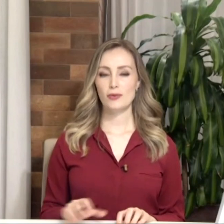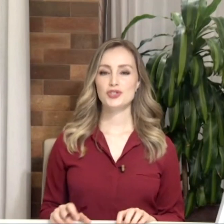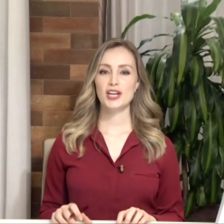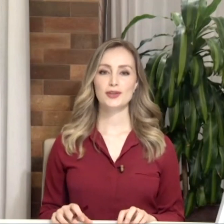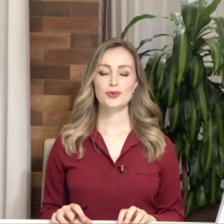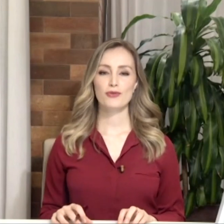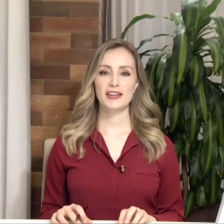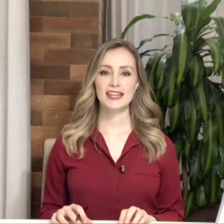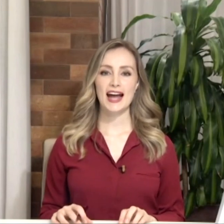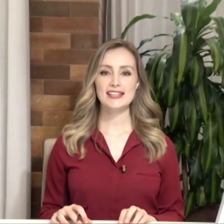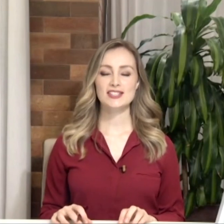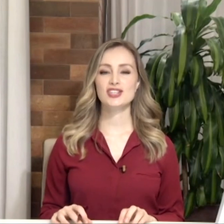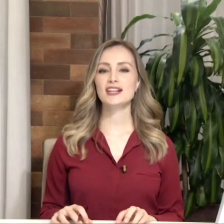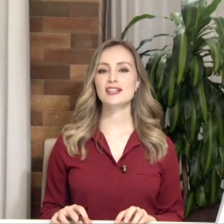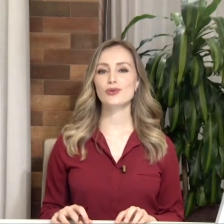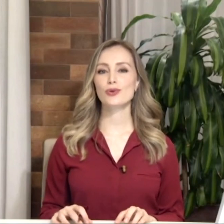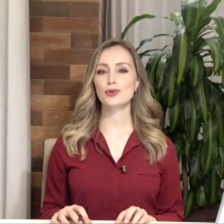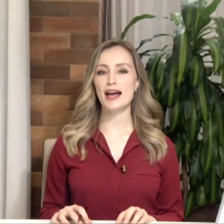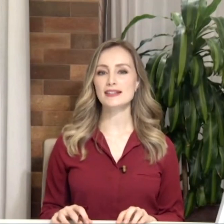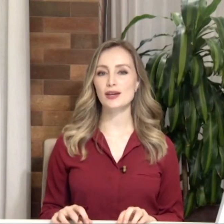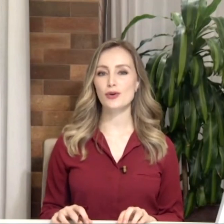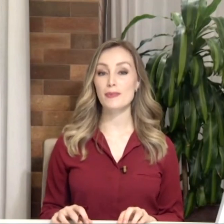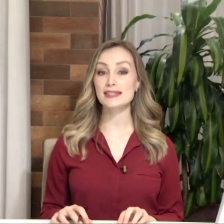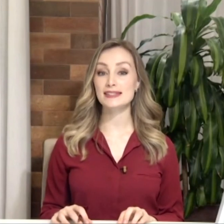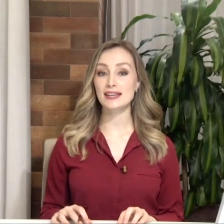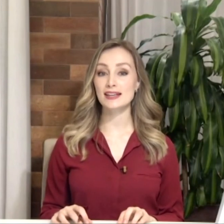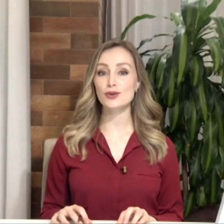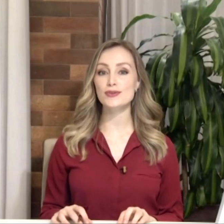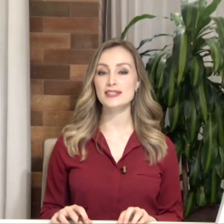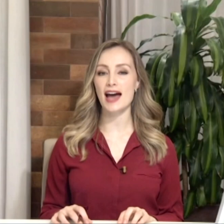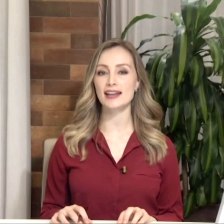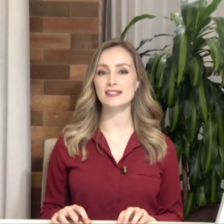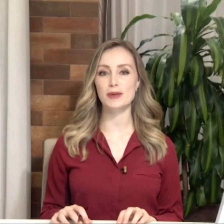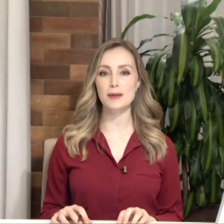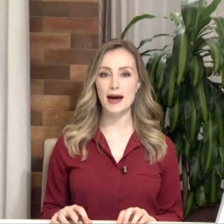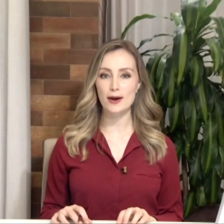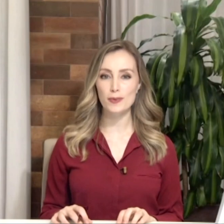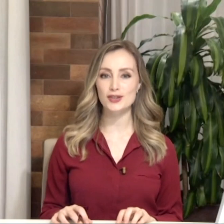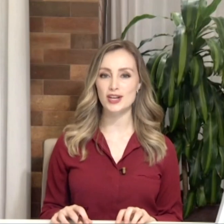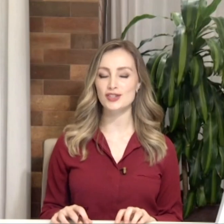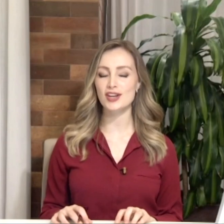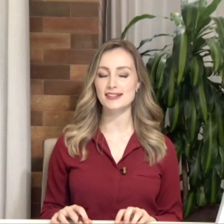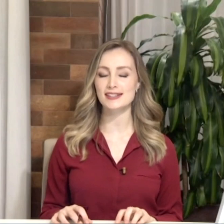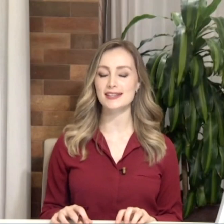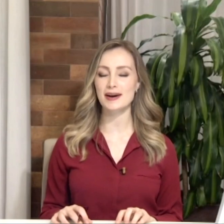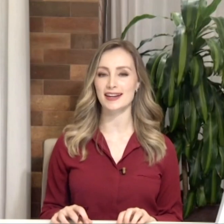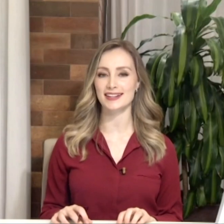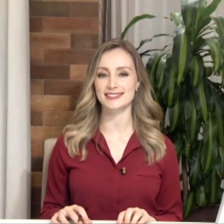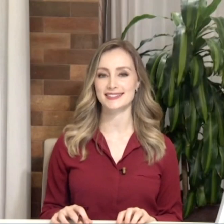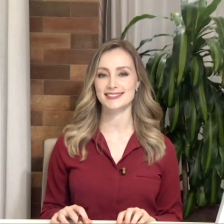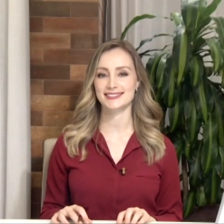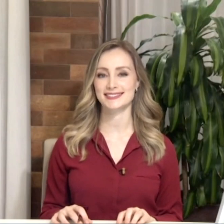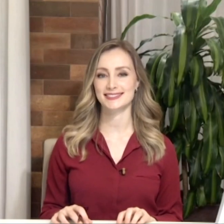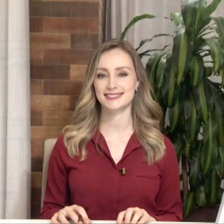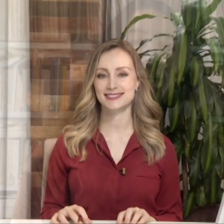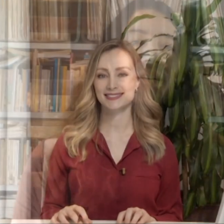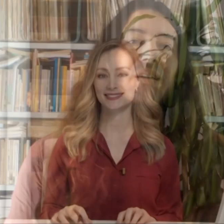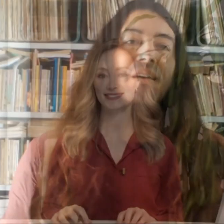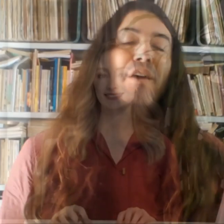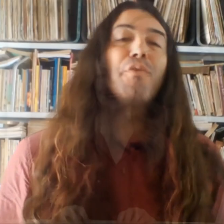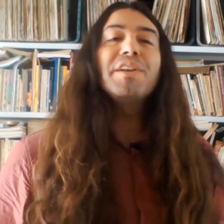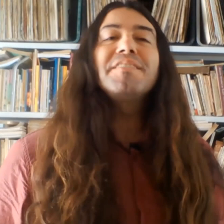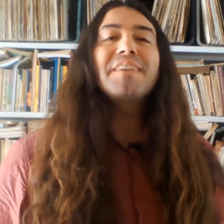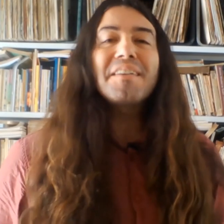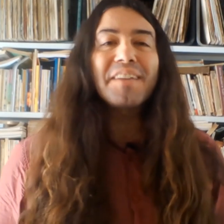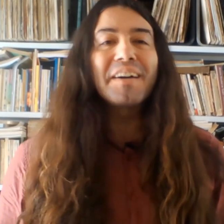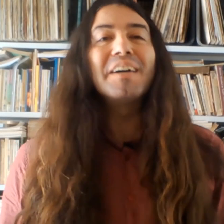E agora vamos direto conferir as dicas culturais que o Messias Gonzalez preparou para a gente esta semana.